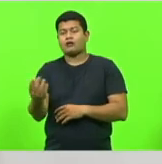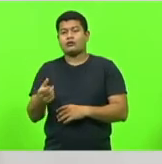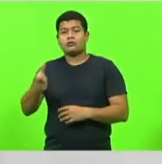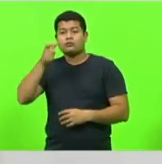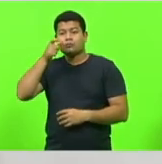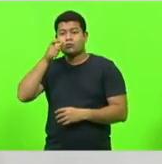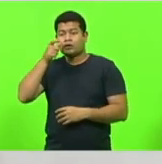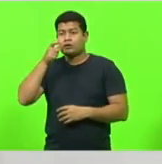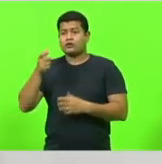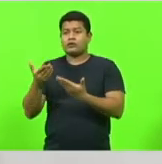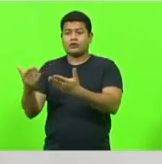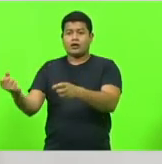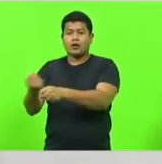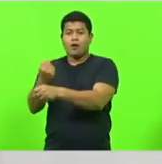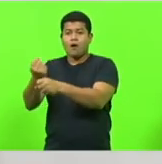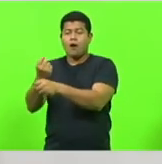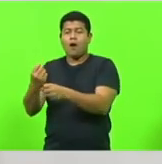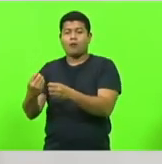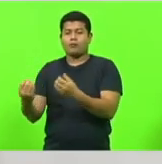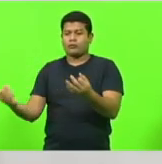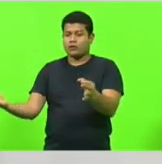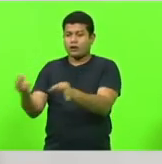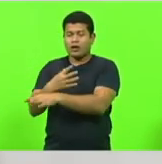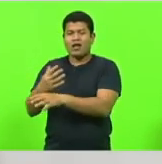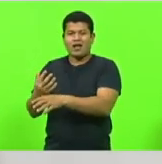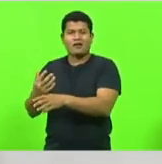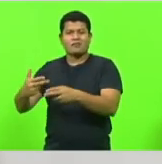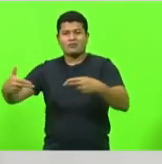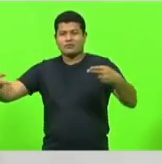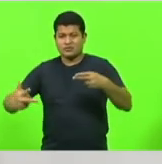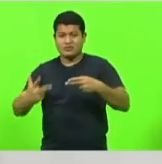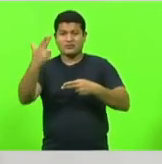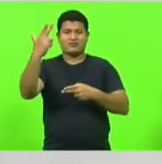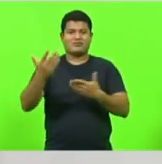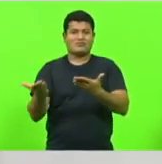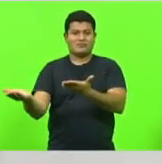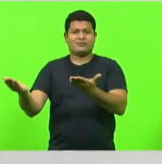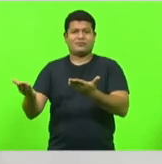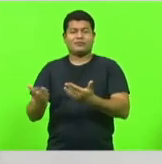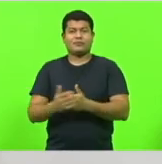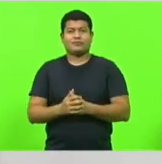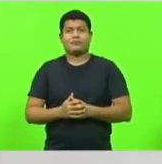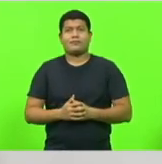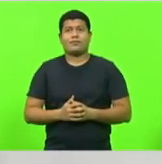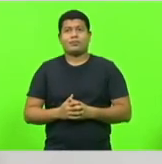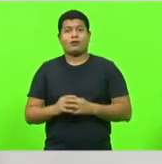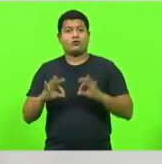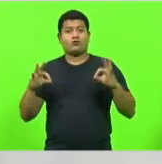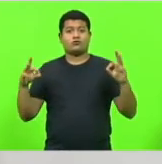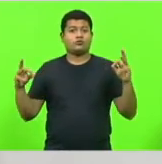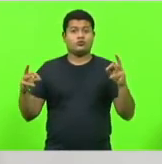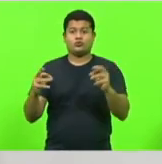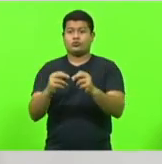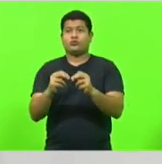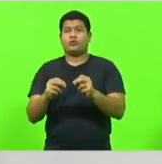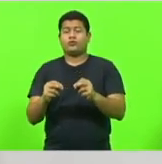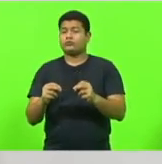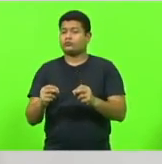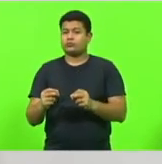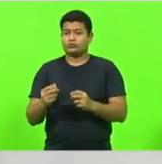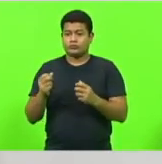entrega, já não alcançava o valor dessas parcelas. E se for colocar de todos que estão na foto, chega-se a muito mais do que